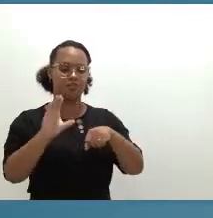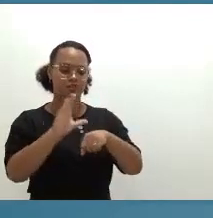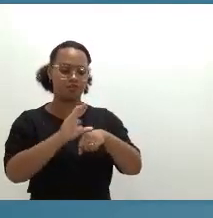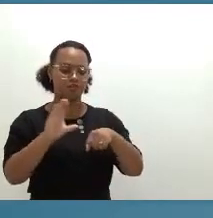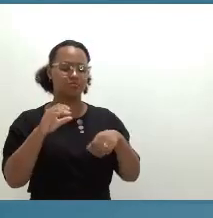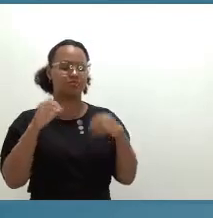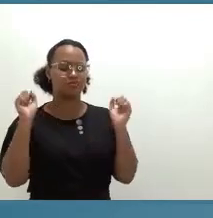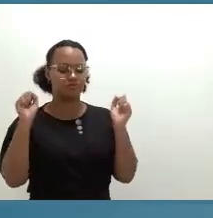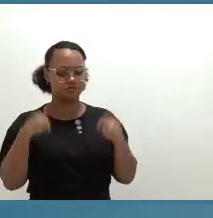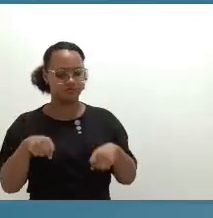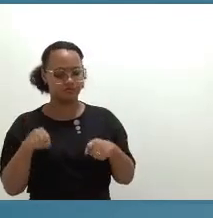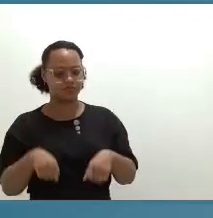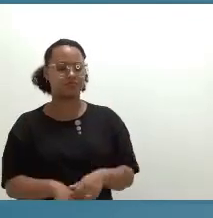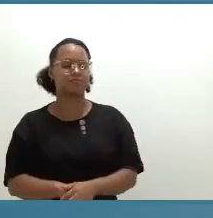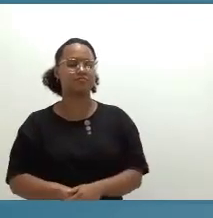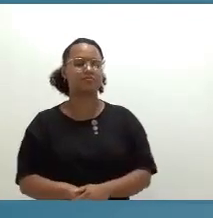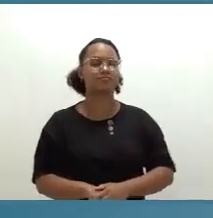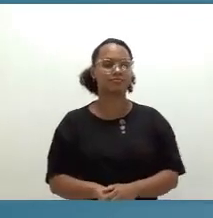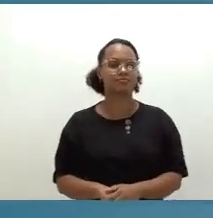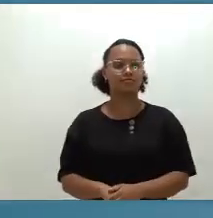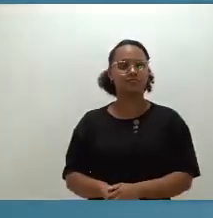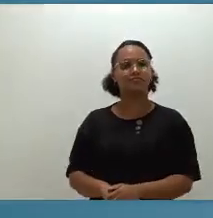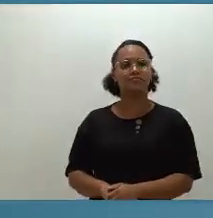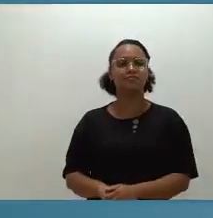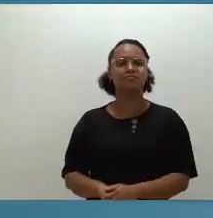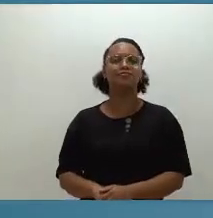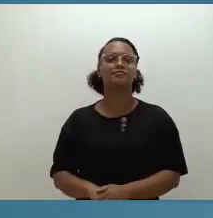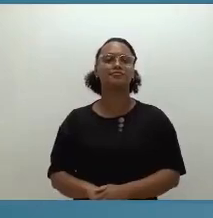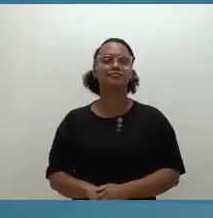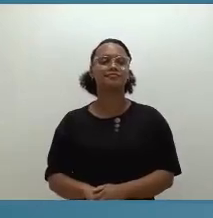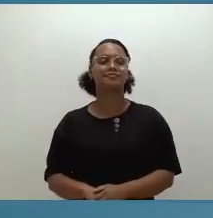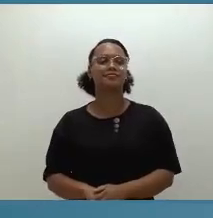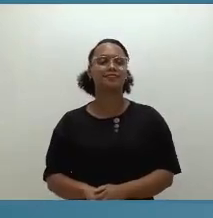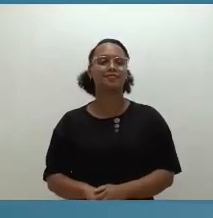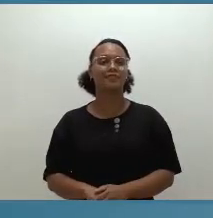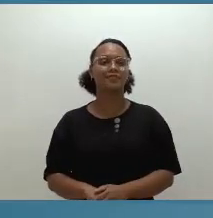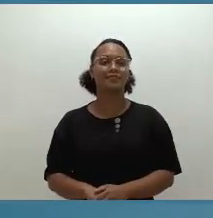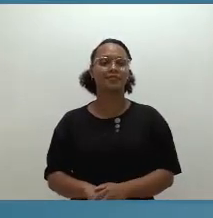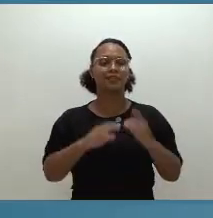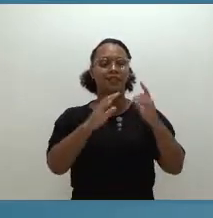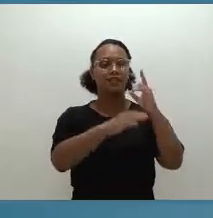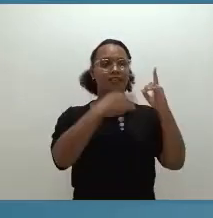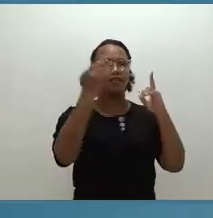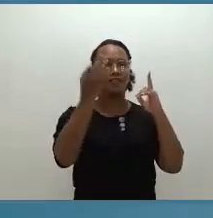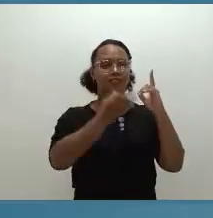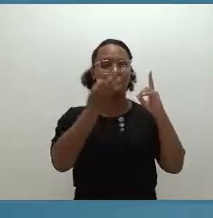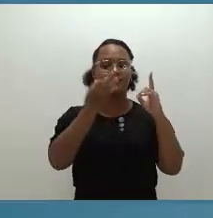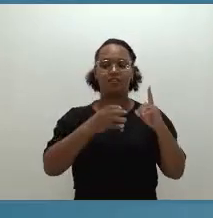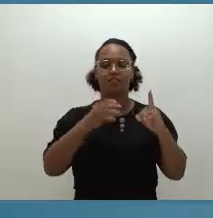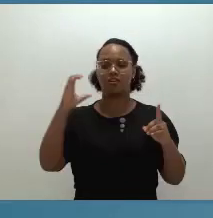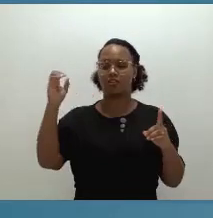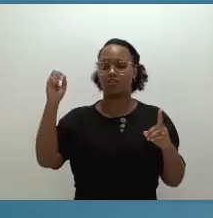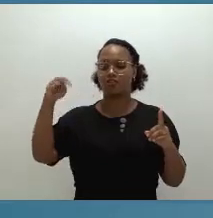presidente. Bom, nós temos aqui, desembargador Constantino, diante nós temos